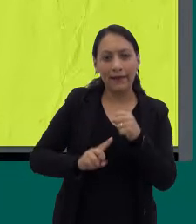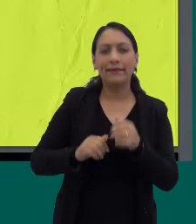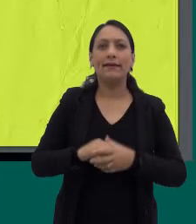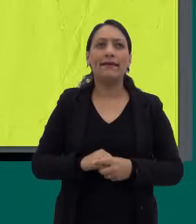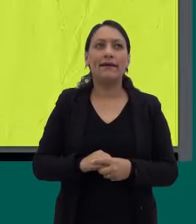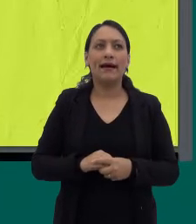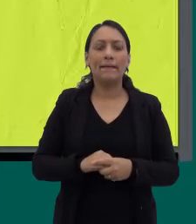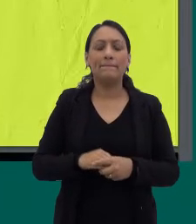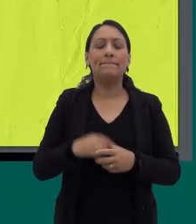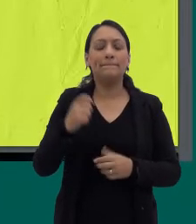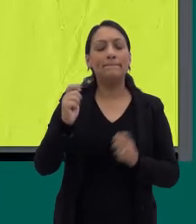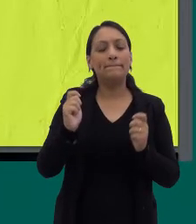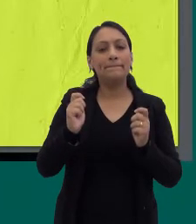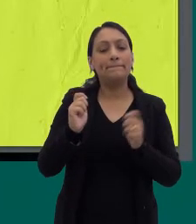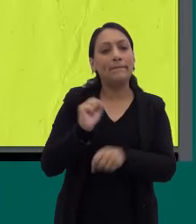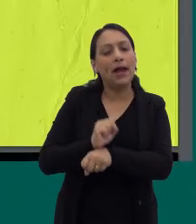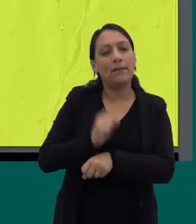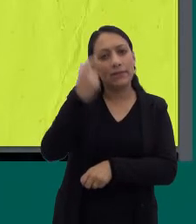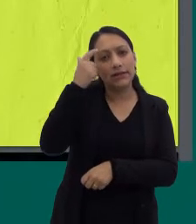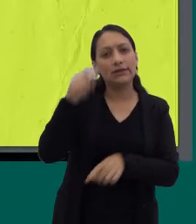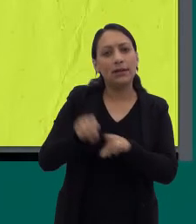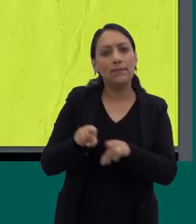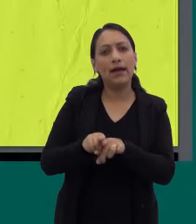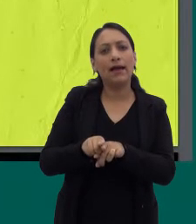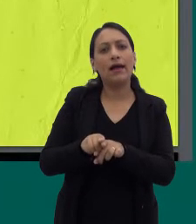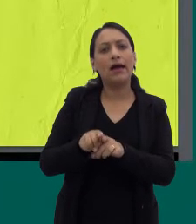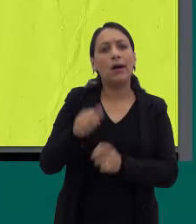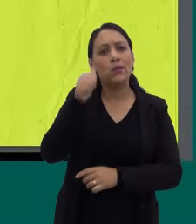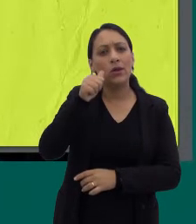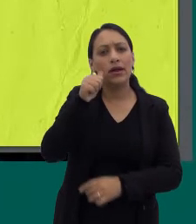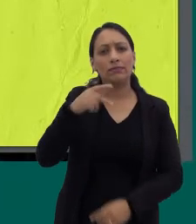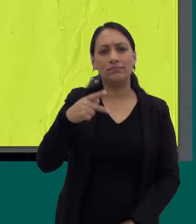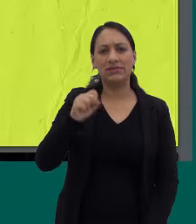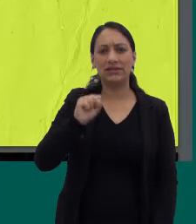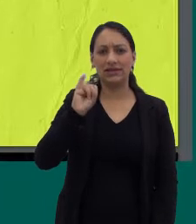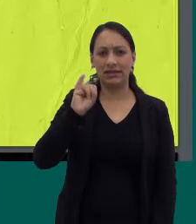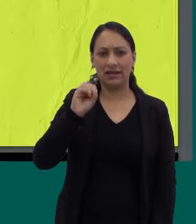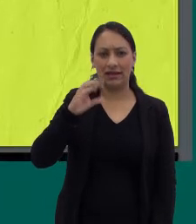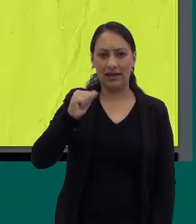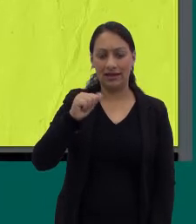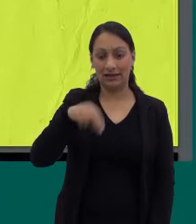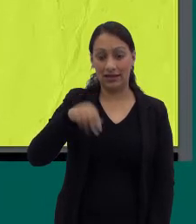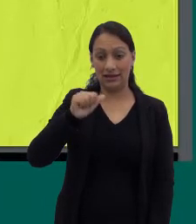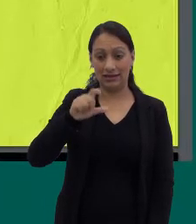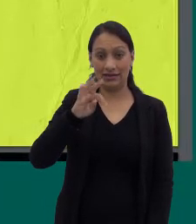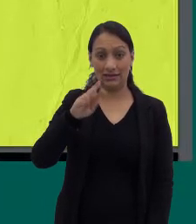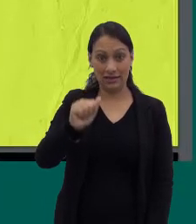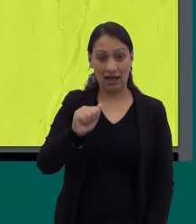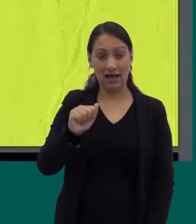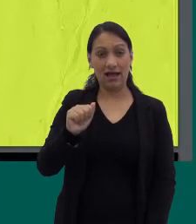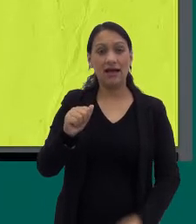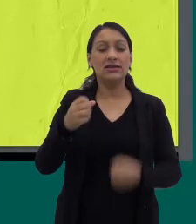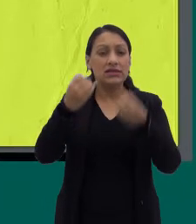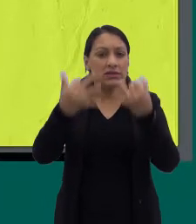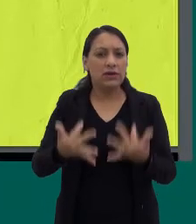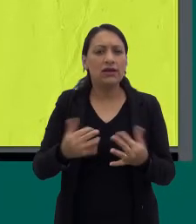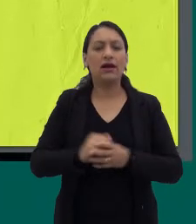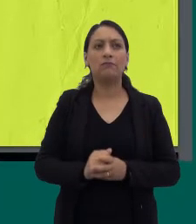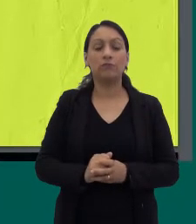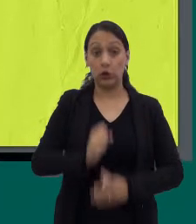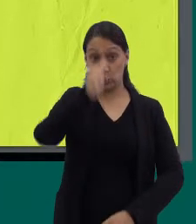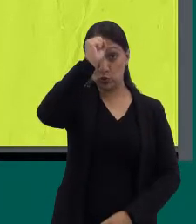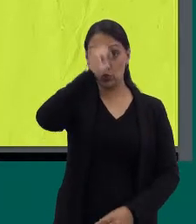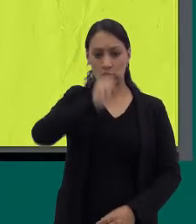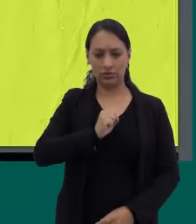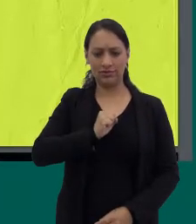a psicanalista Vera Iacomelli, ela traz uma frase que diz assim, que o sujeito, ele se instaura,